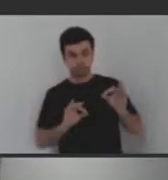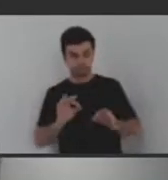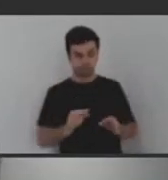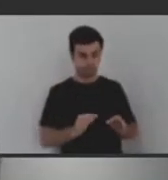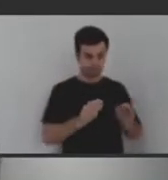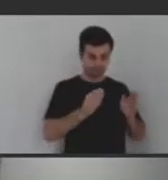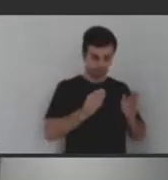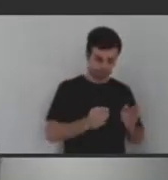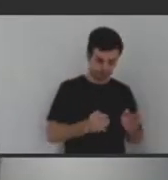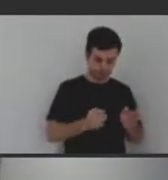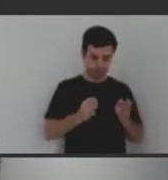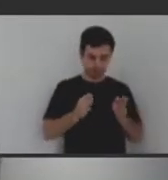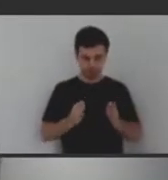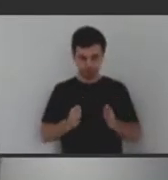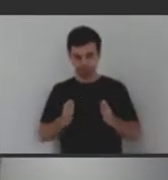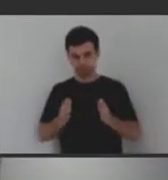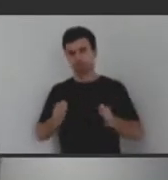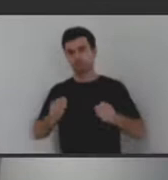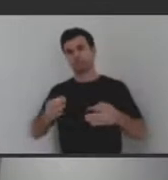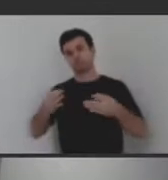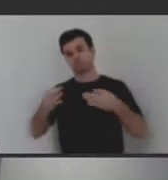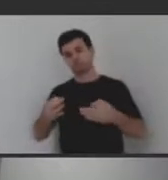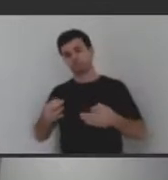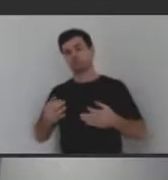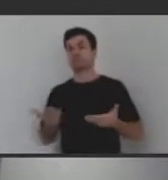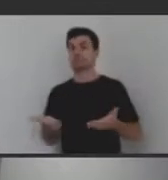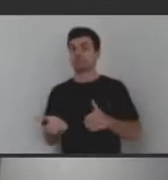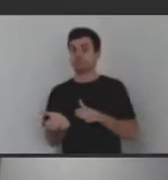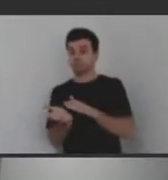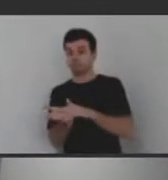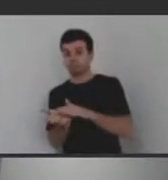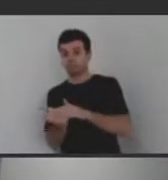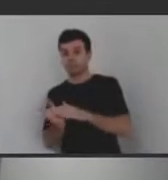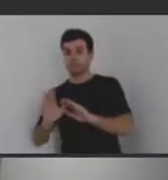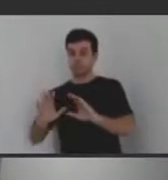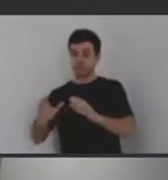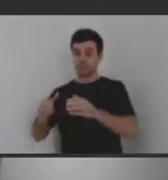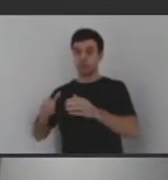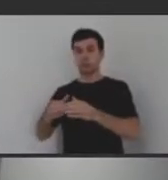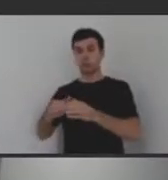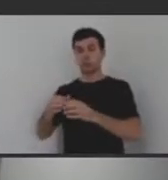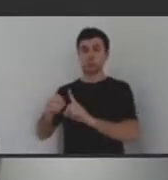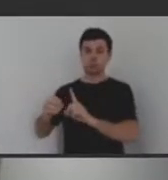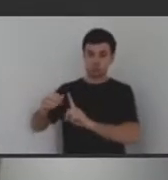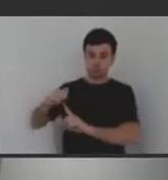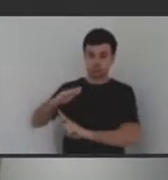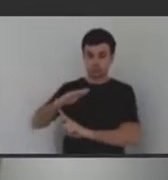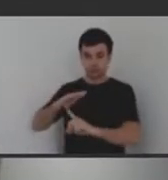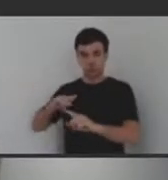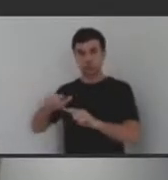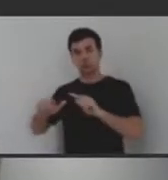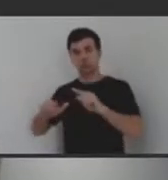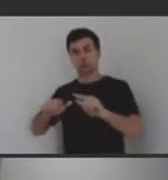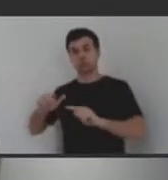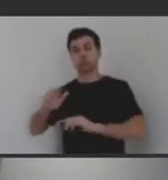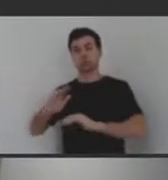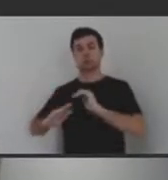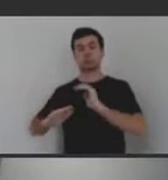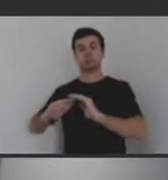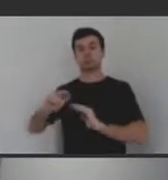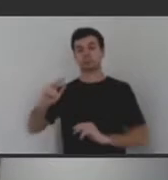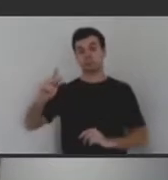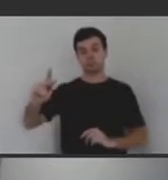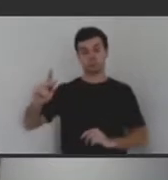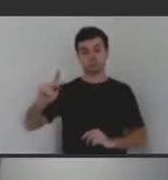realmente necessitam. Parabéns aí ao Grupo Social Amigos em Ação por essas ações que vem tomando, não só